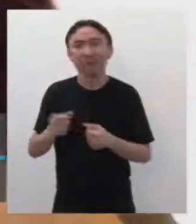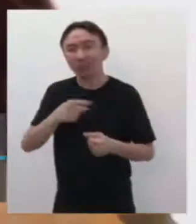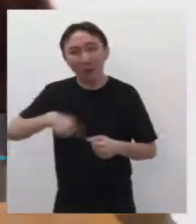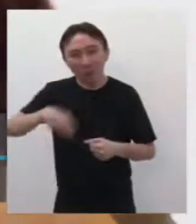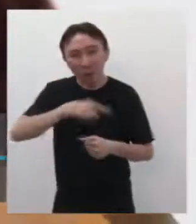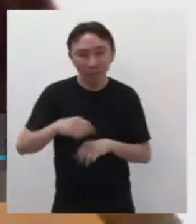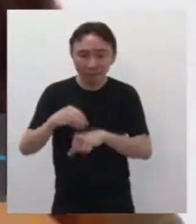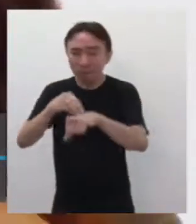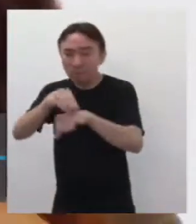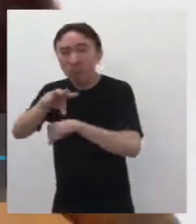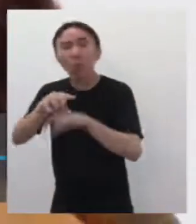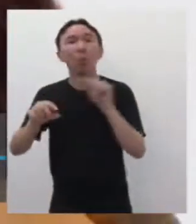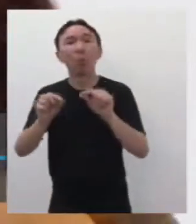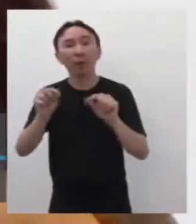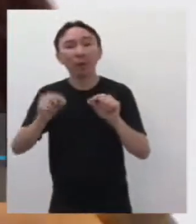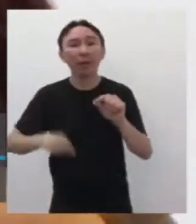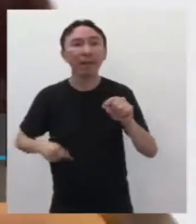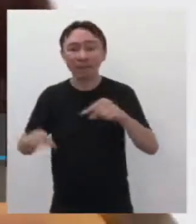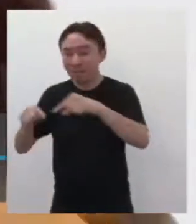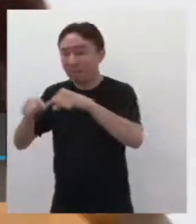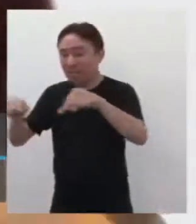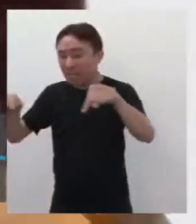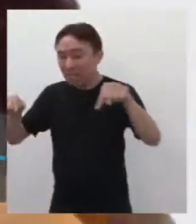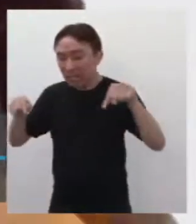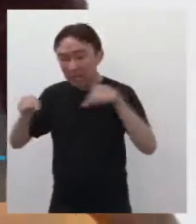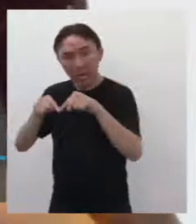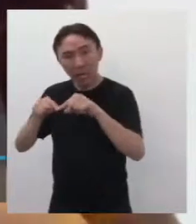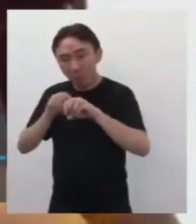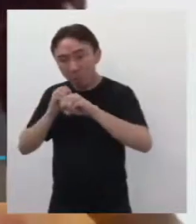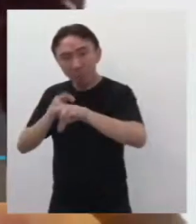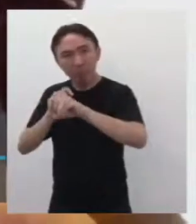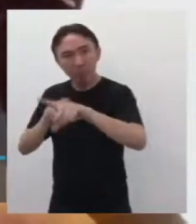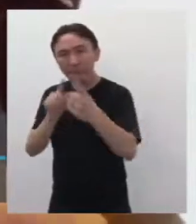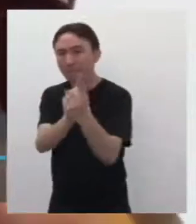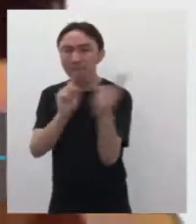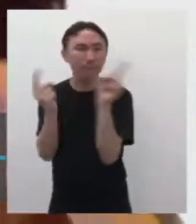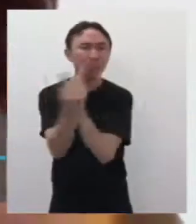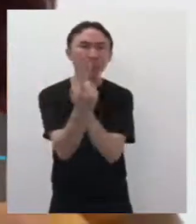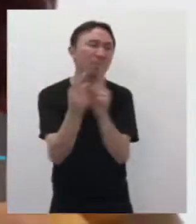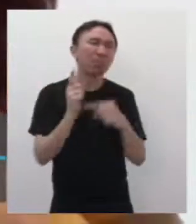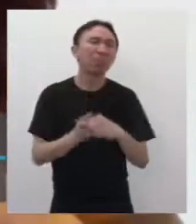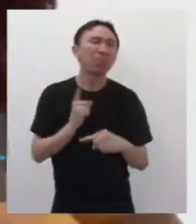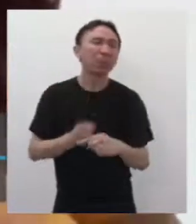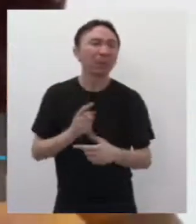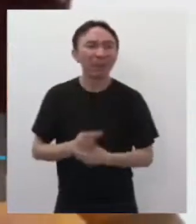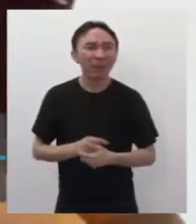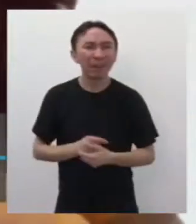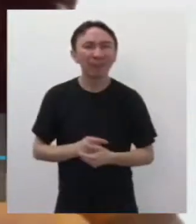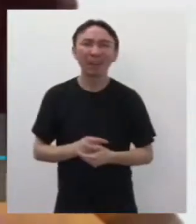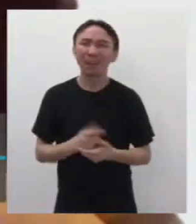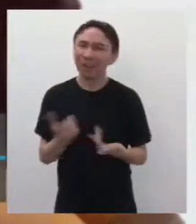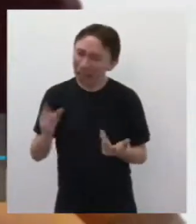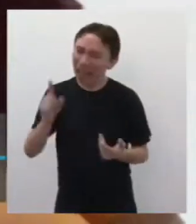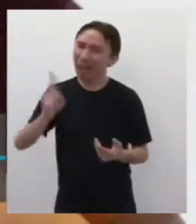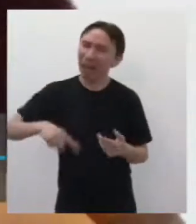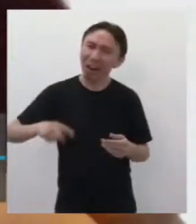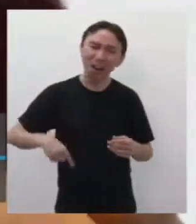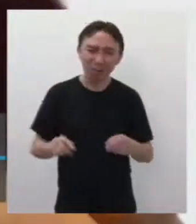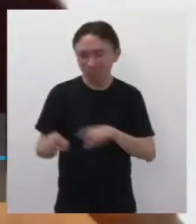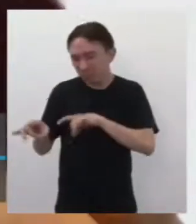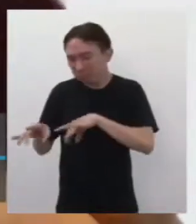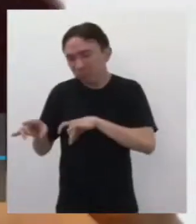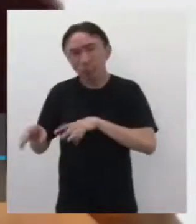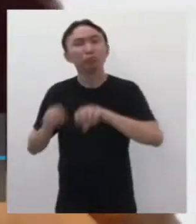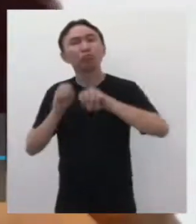aula invertida. Por que a gente recomenda a sala de aula invertida como metodologia de ensino híbrido